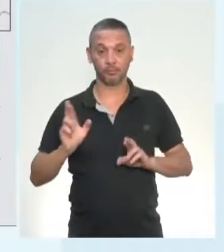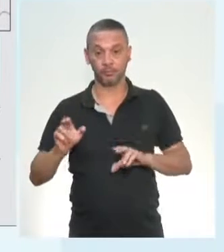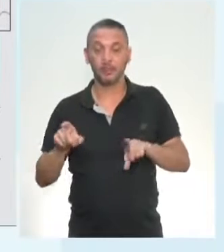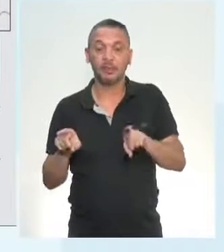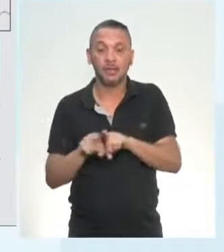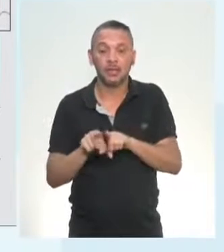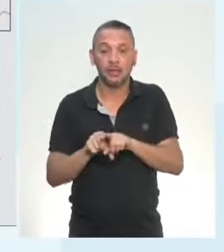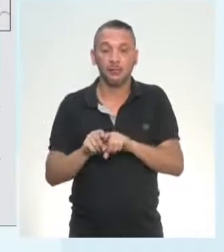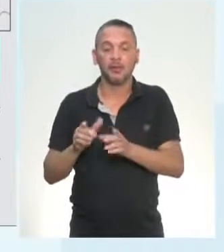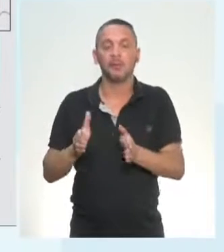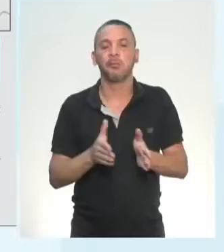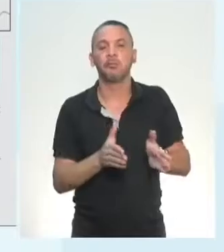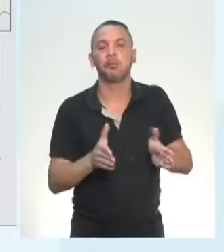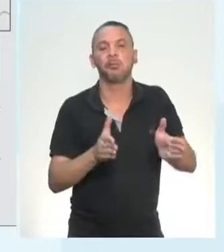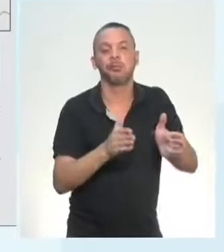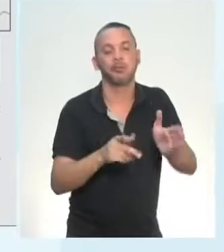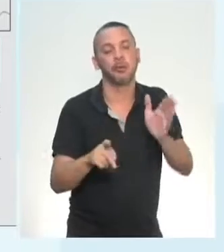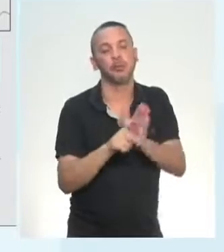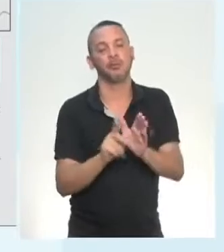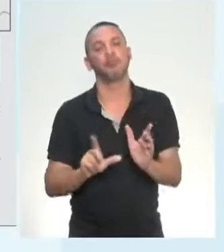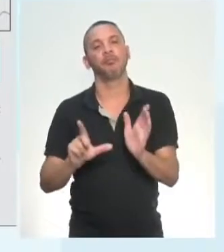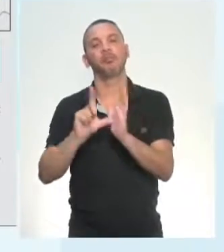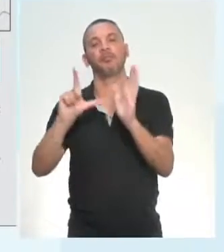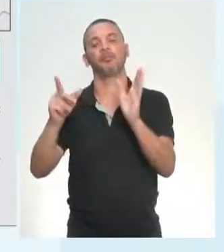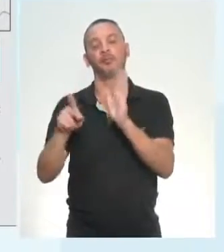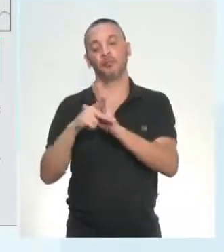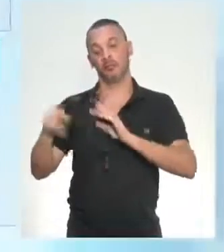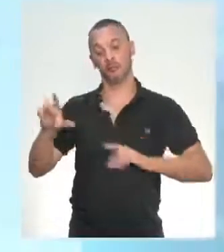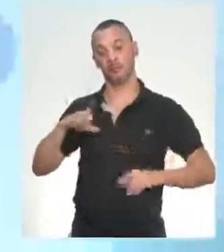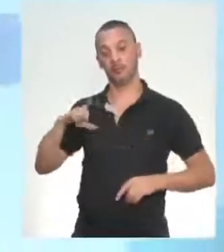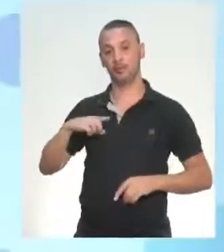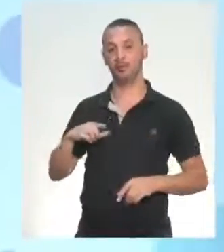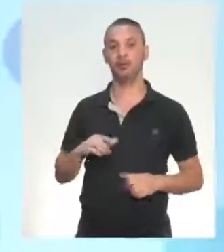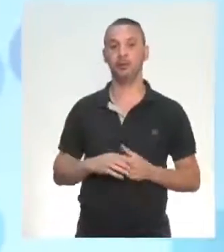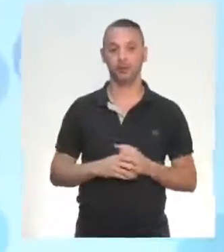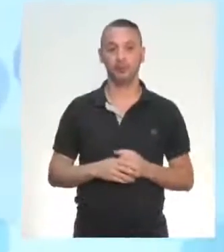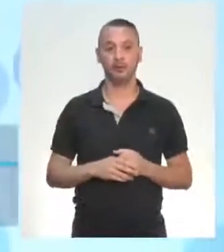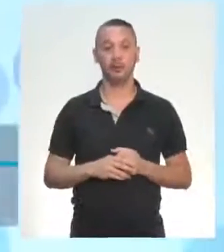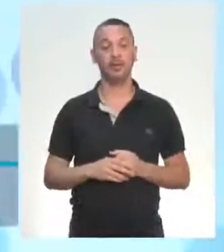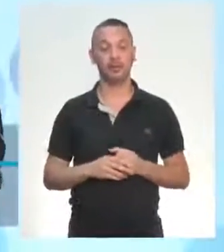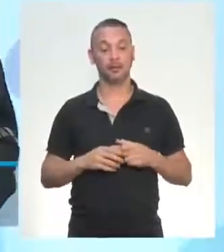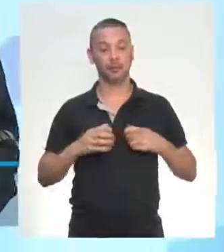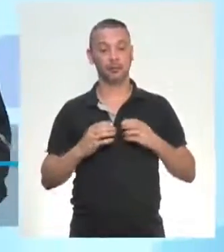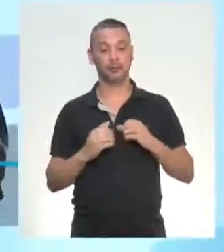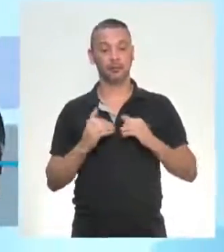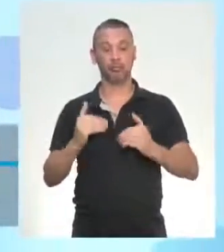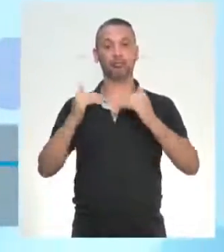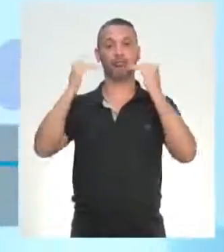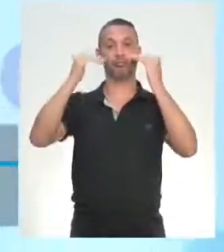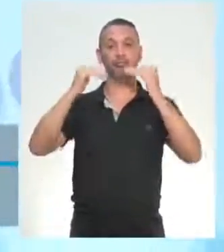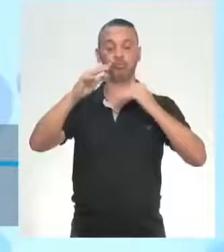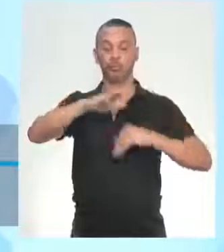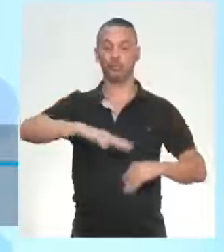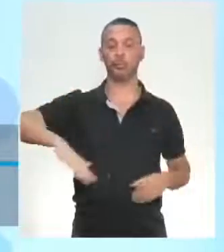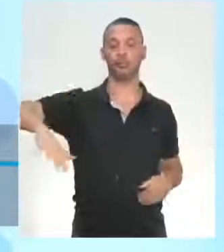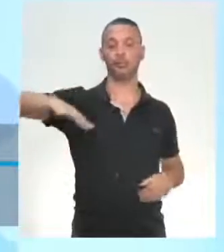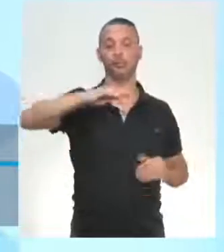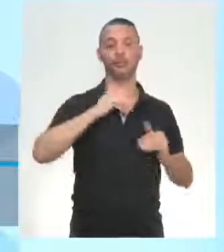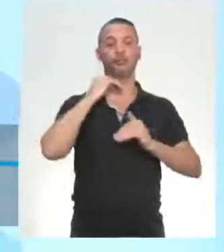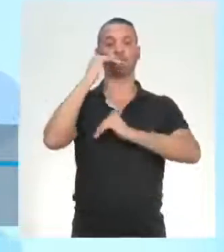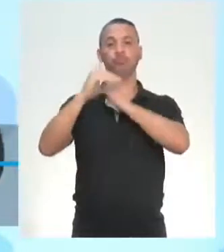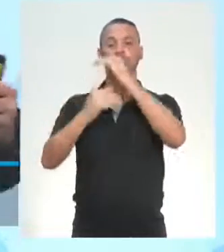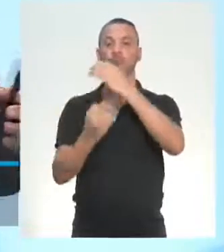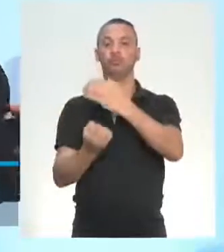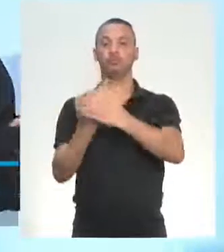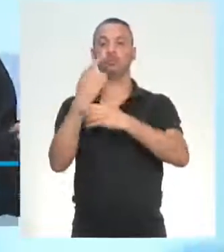sobre rotas comerciais. Então, esses são os impérios que estão se desenvolvendo ali no